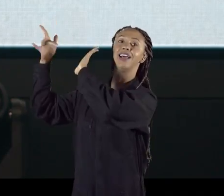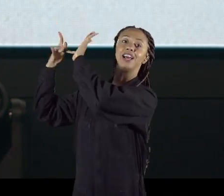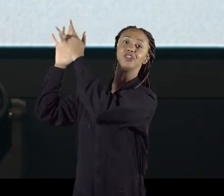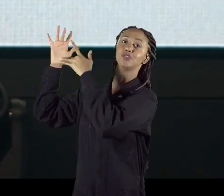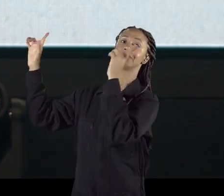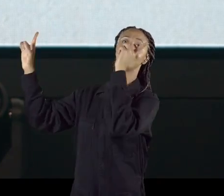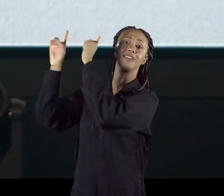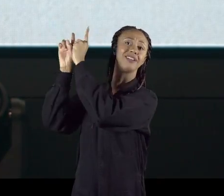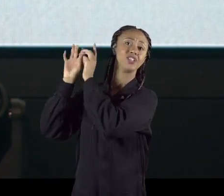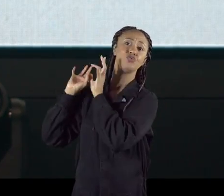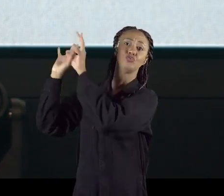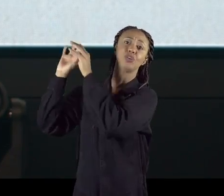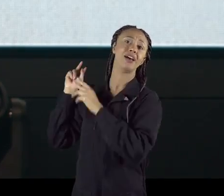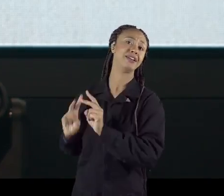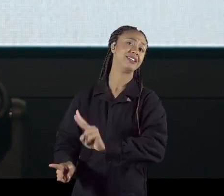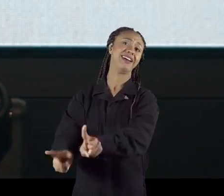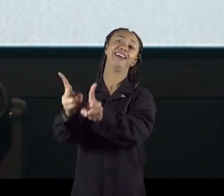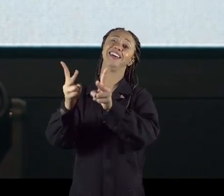ele